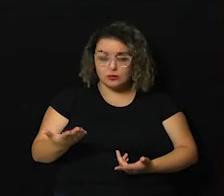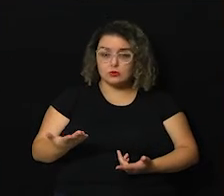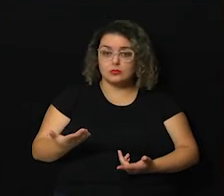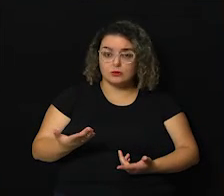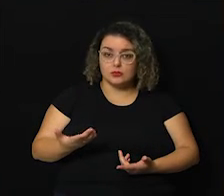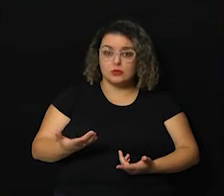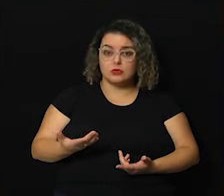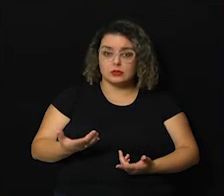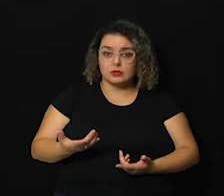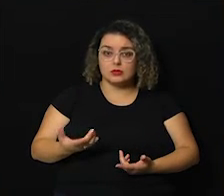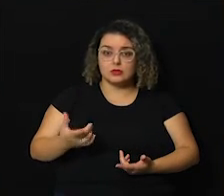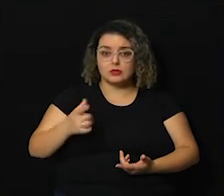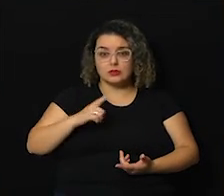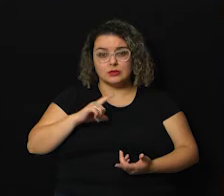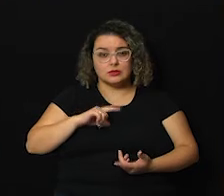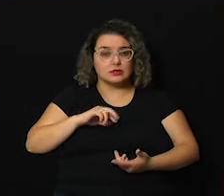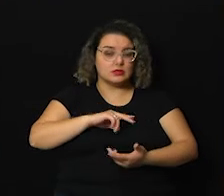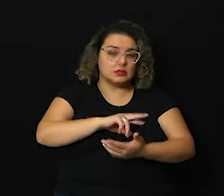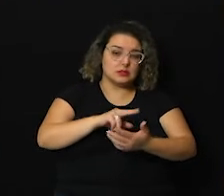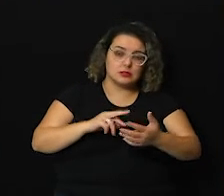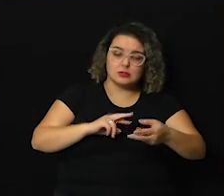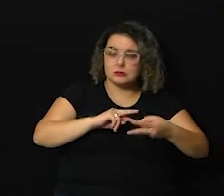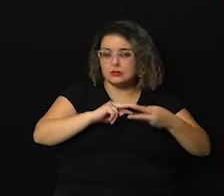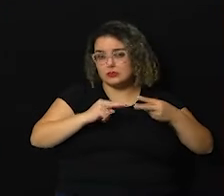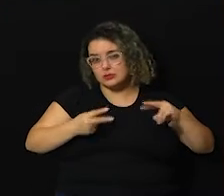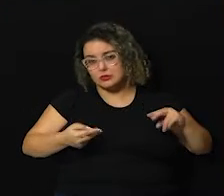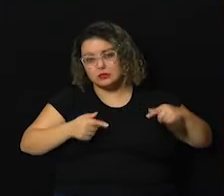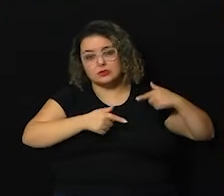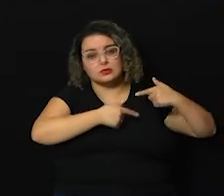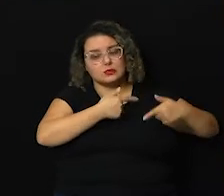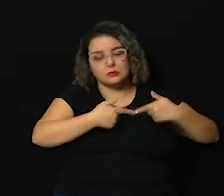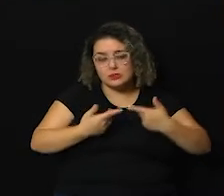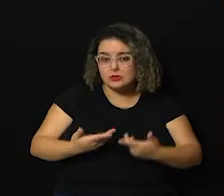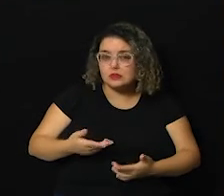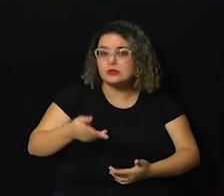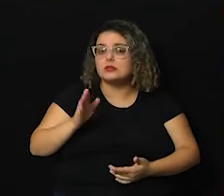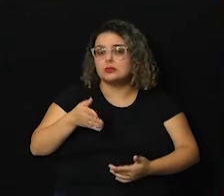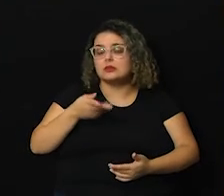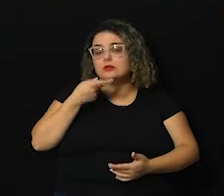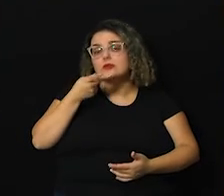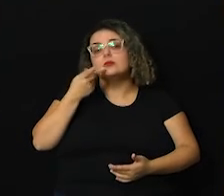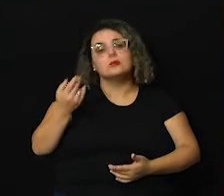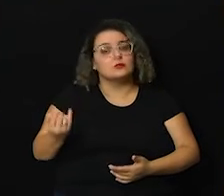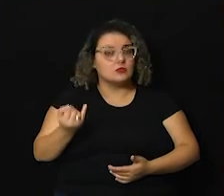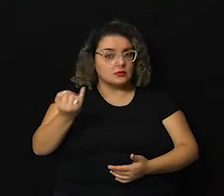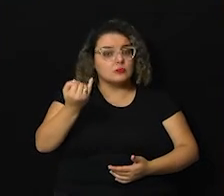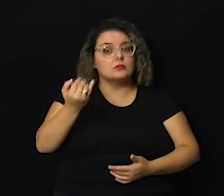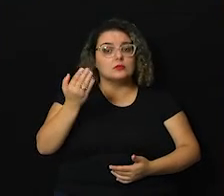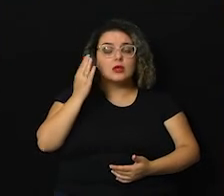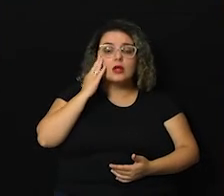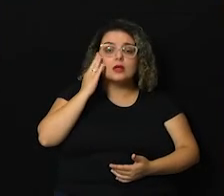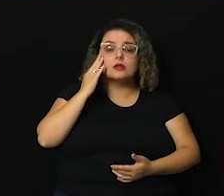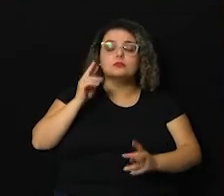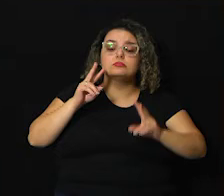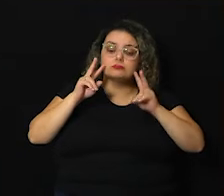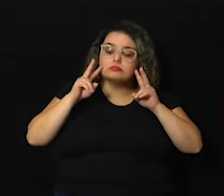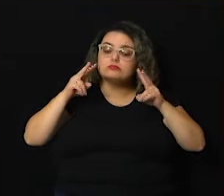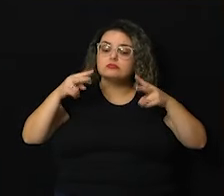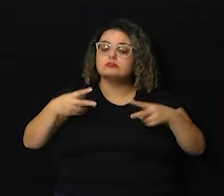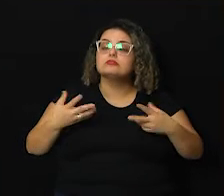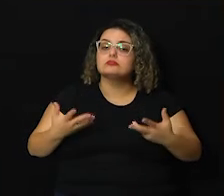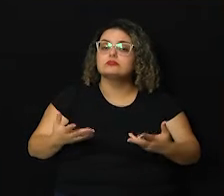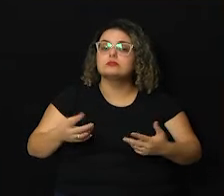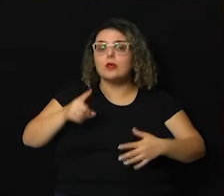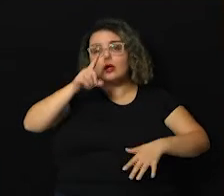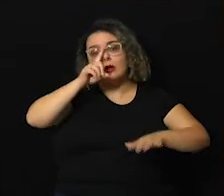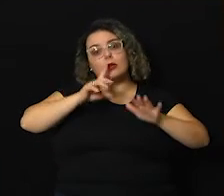que tem essas nuances genéticas, hereditárias, né, que a gente comentou, que são importantes para a gente olhar para isso